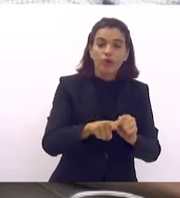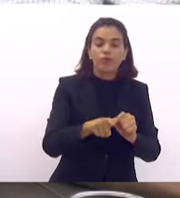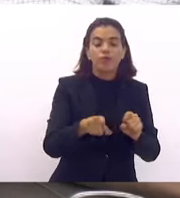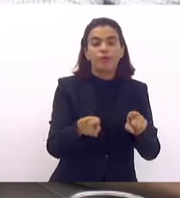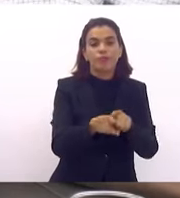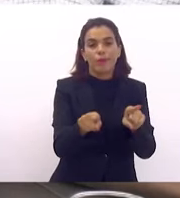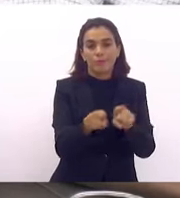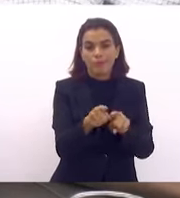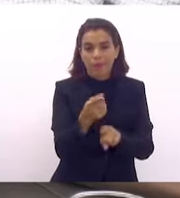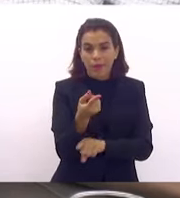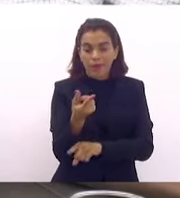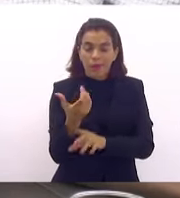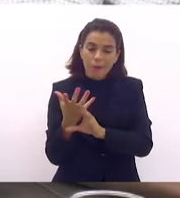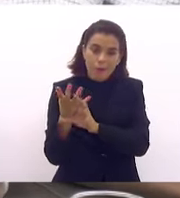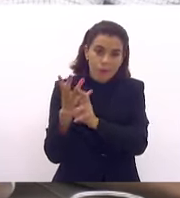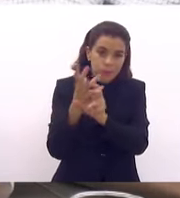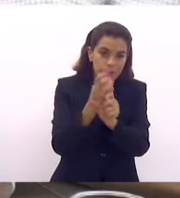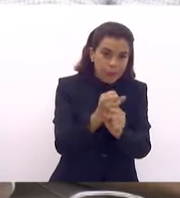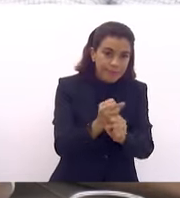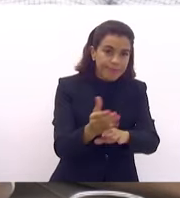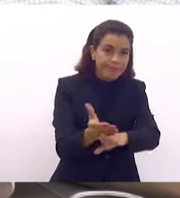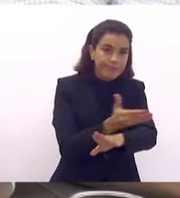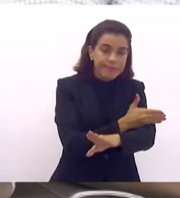antecipasse as metas e